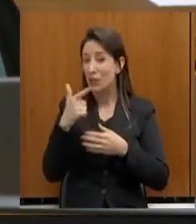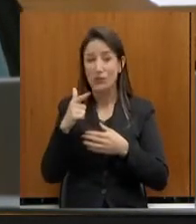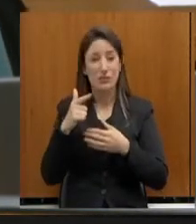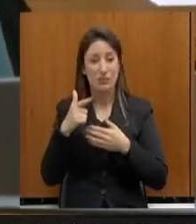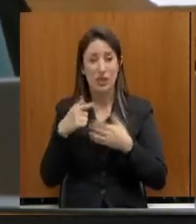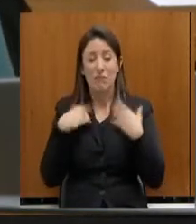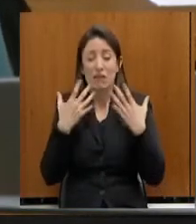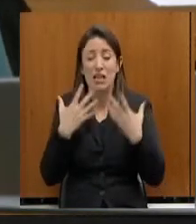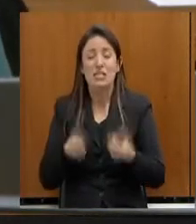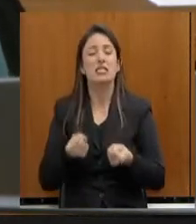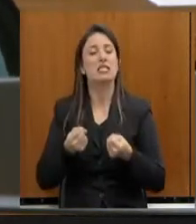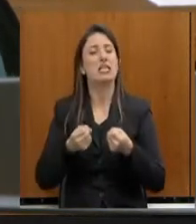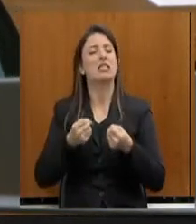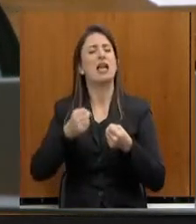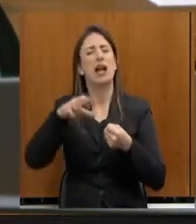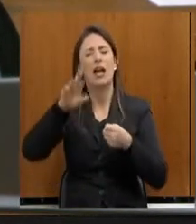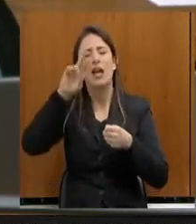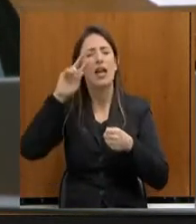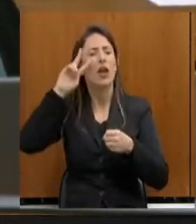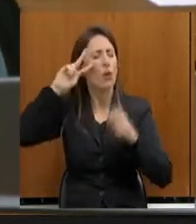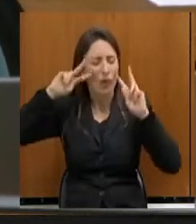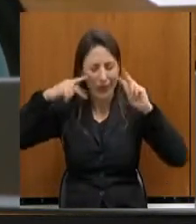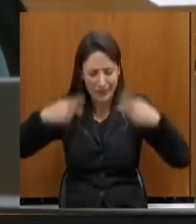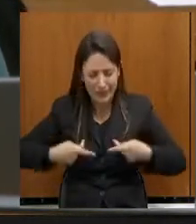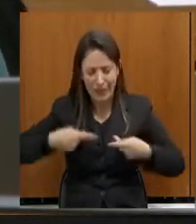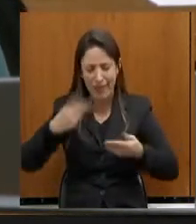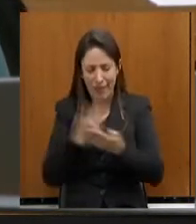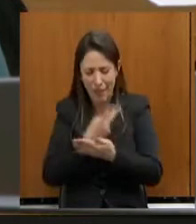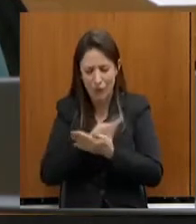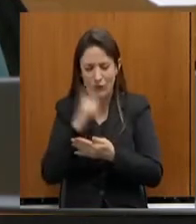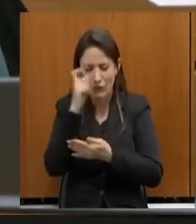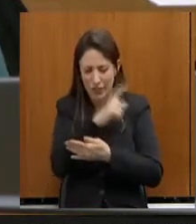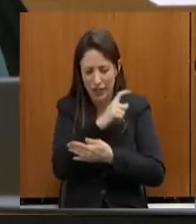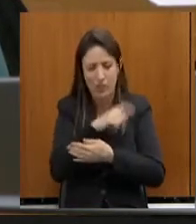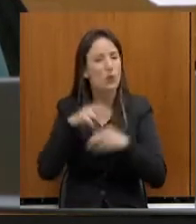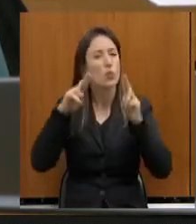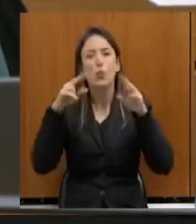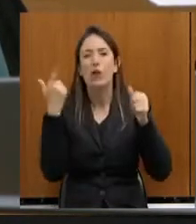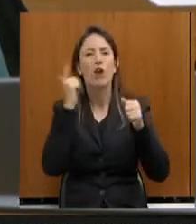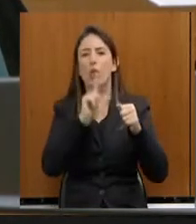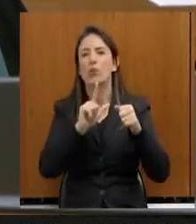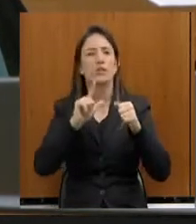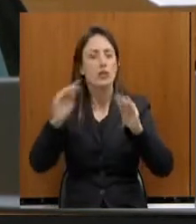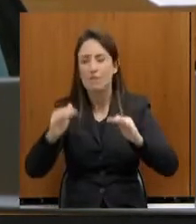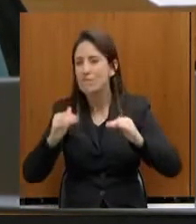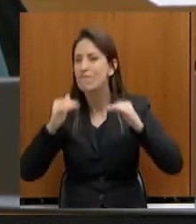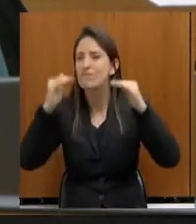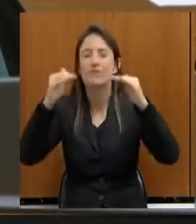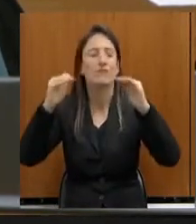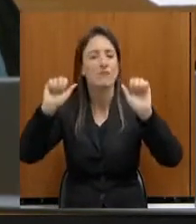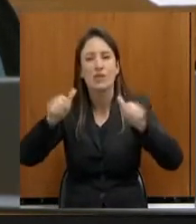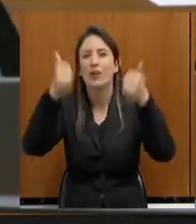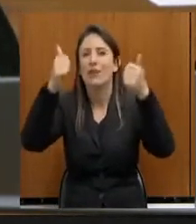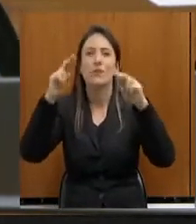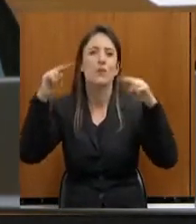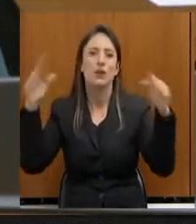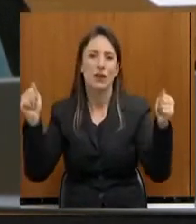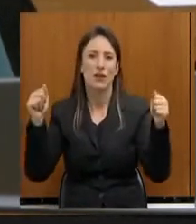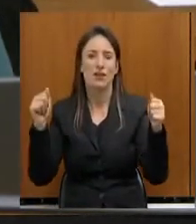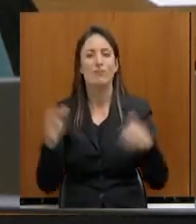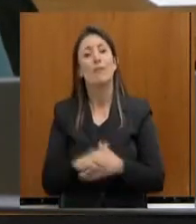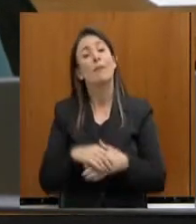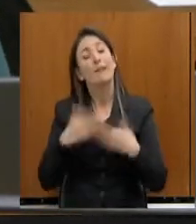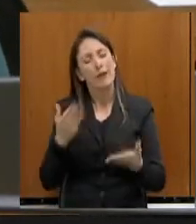nunca vai superá-los então nós sabemos sim que muitos desafios ainda existem vou dizer para o senhor